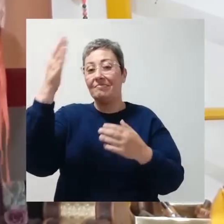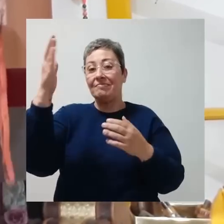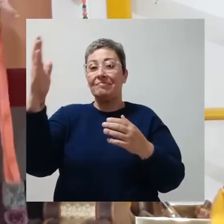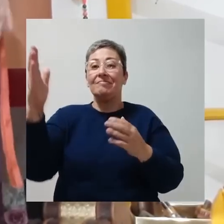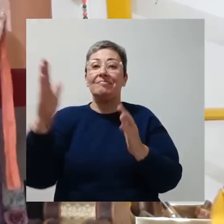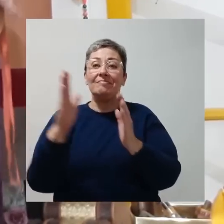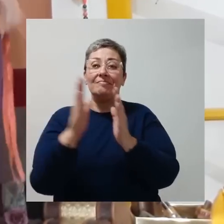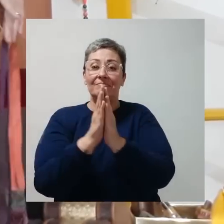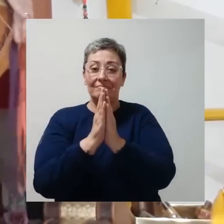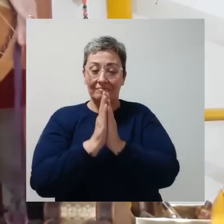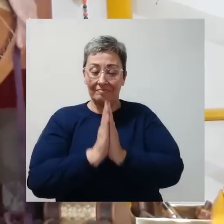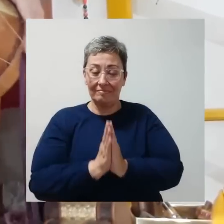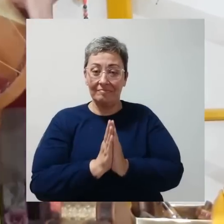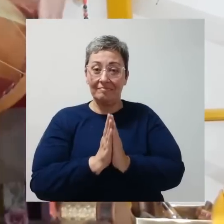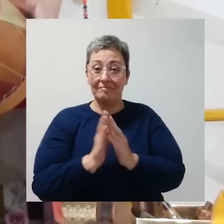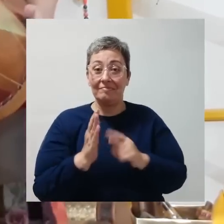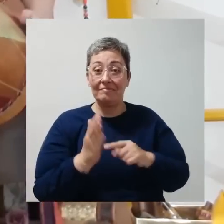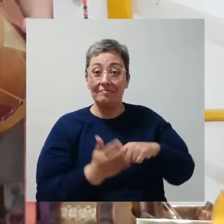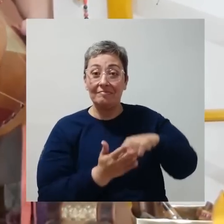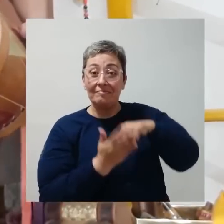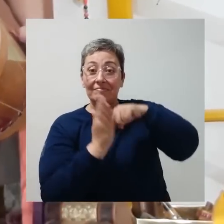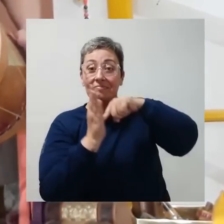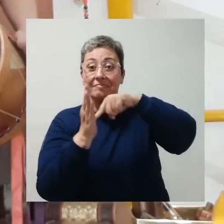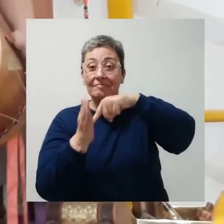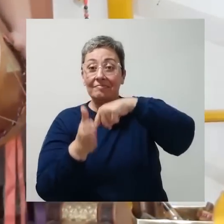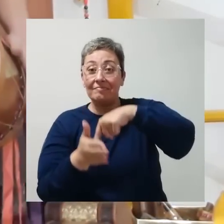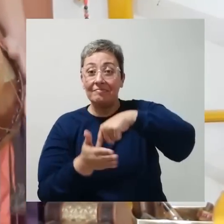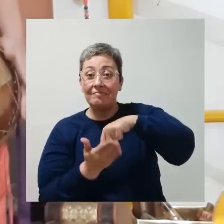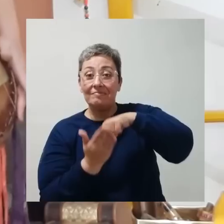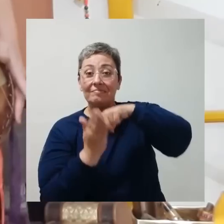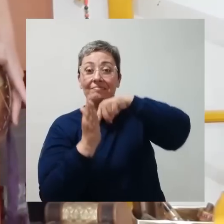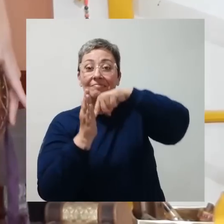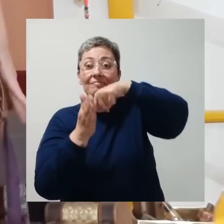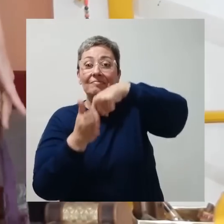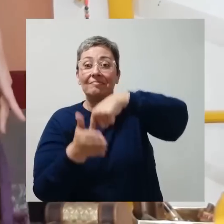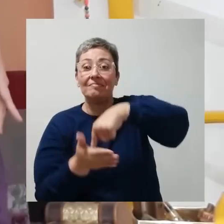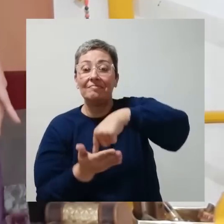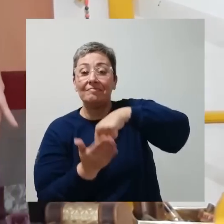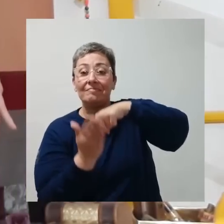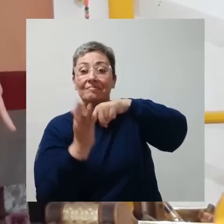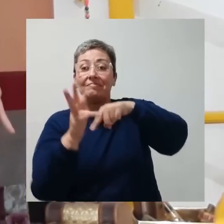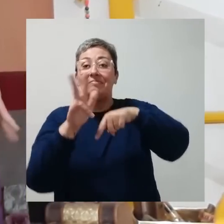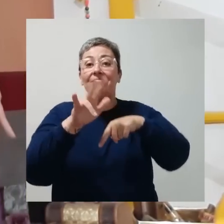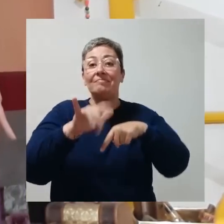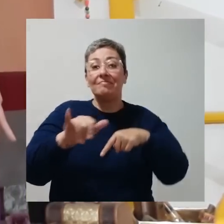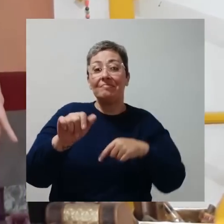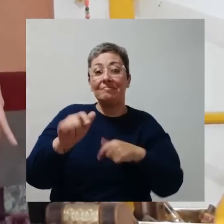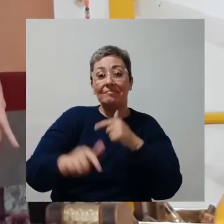jangada vai sair pro mar.